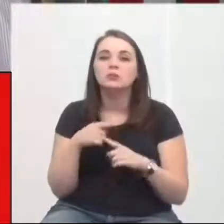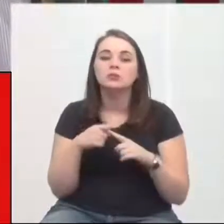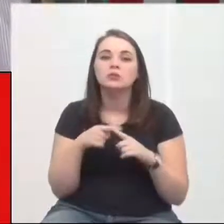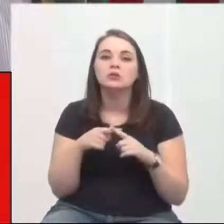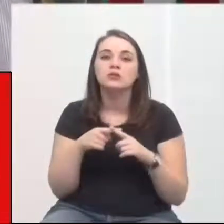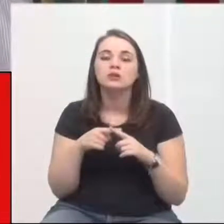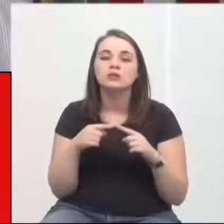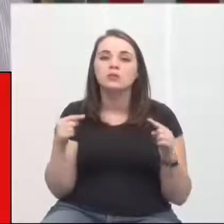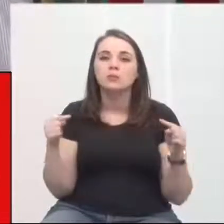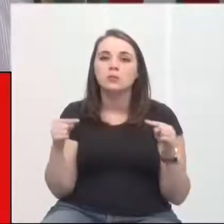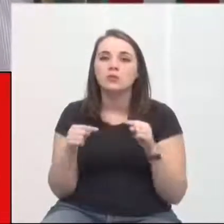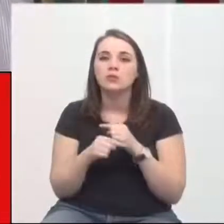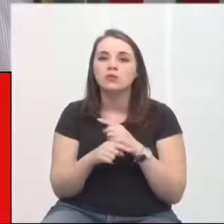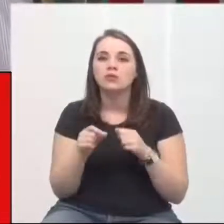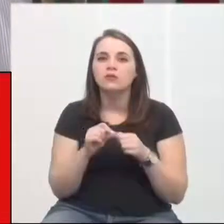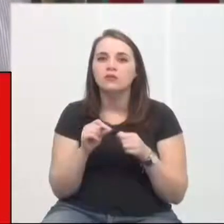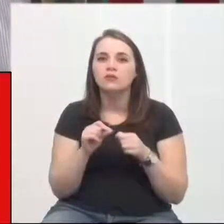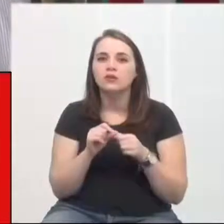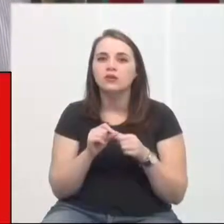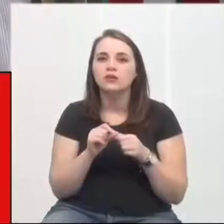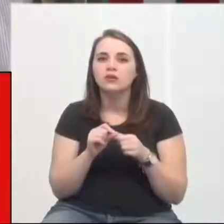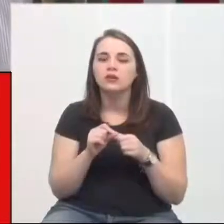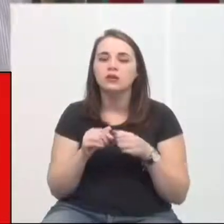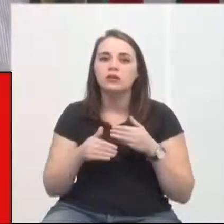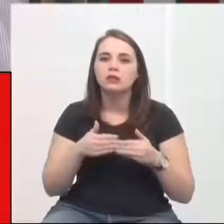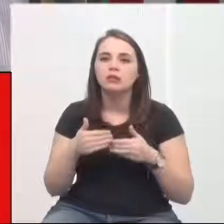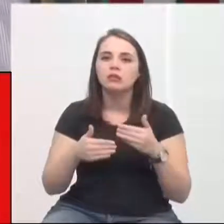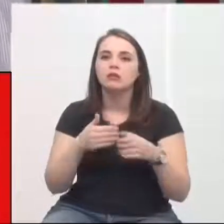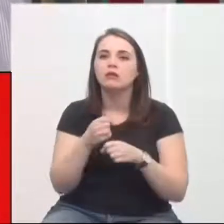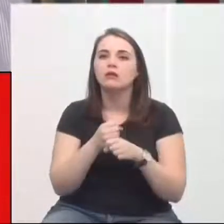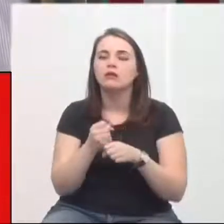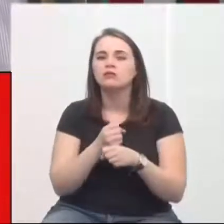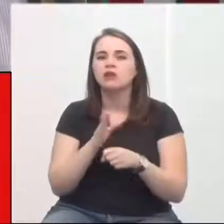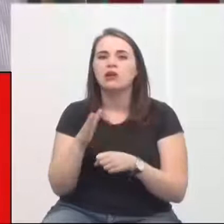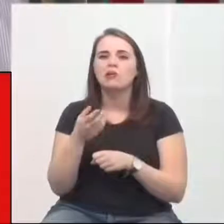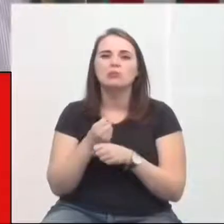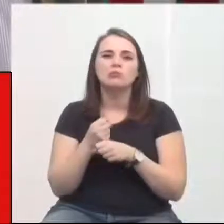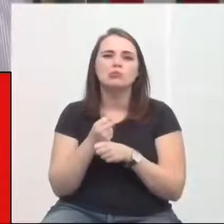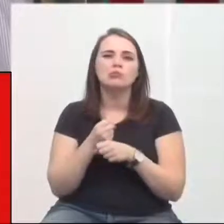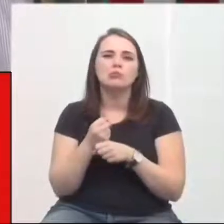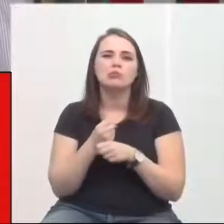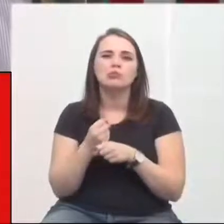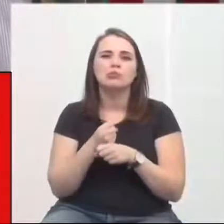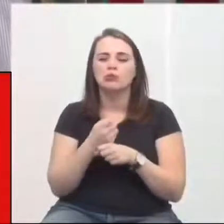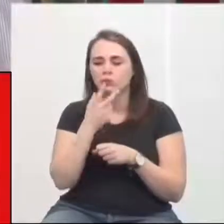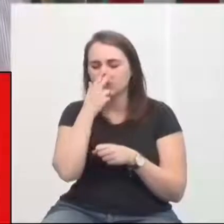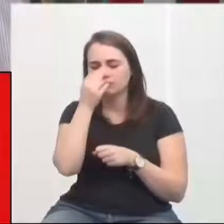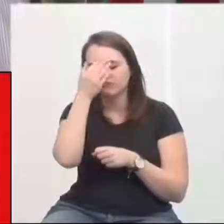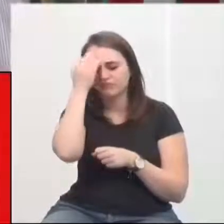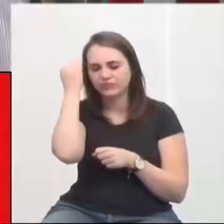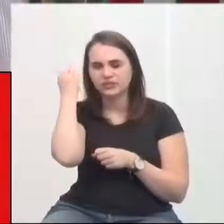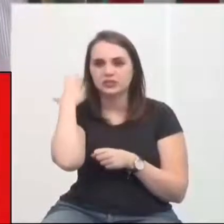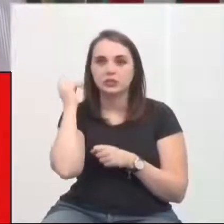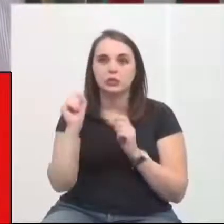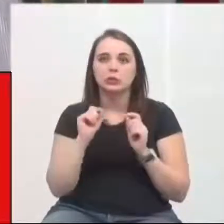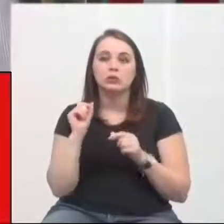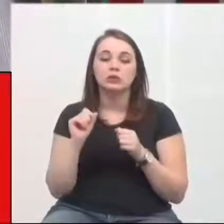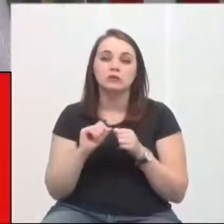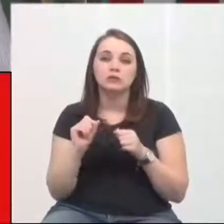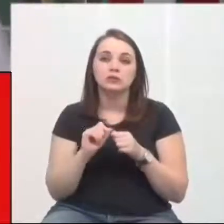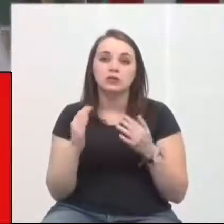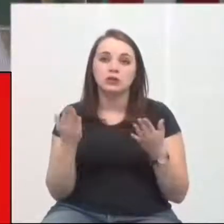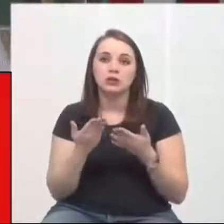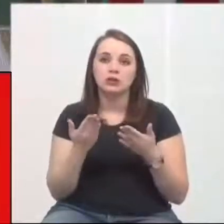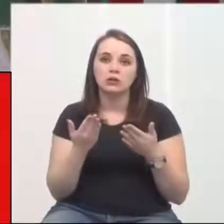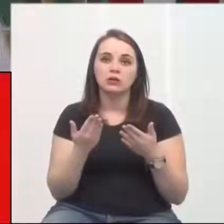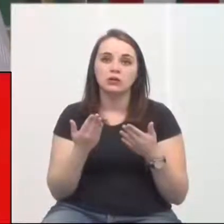uma rodovia que foi construída ao longo do tempo e já faz muito tempo e ela está esquecida. Está se fazendo o quê? O